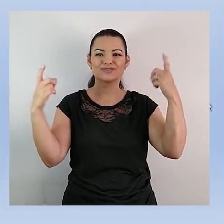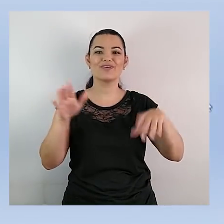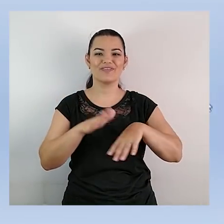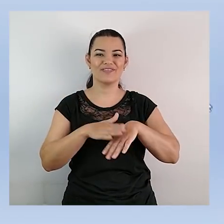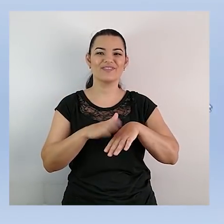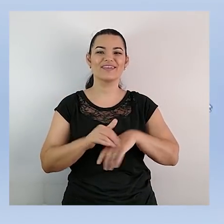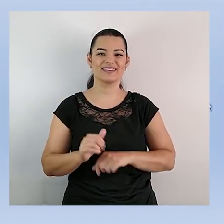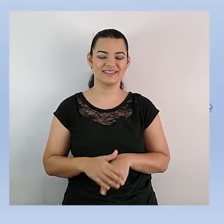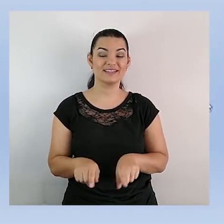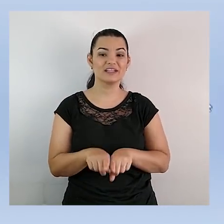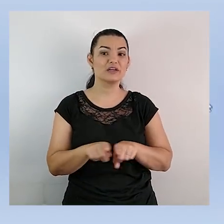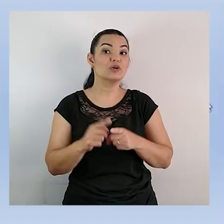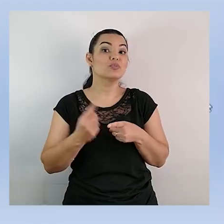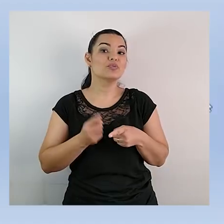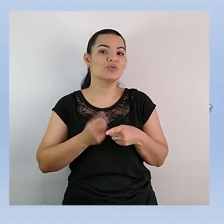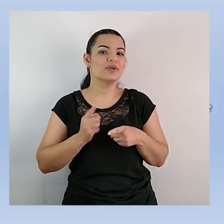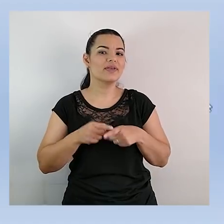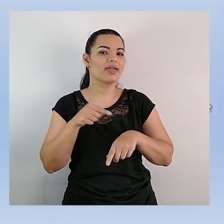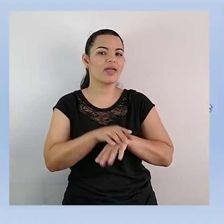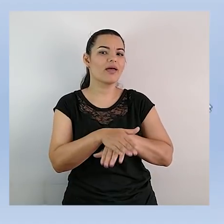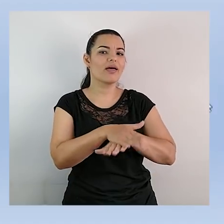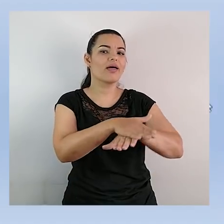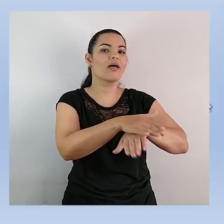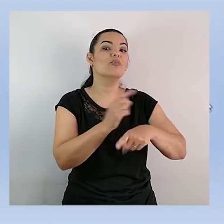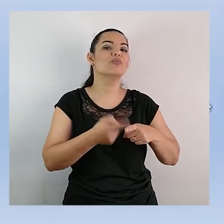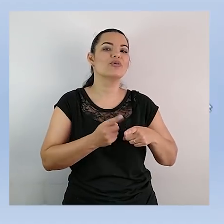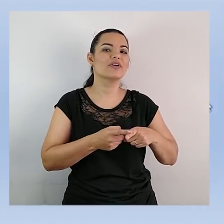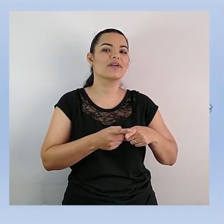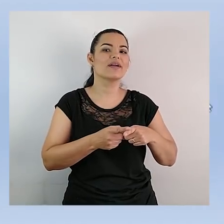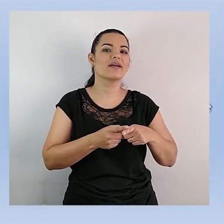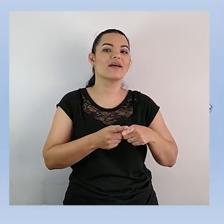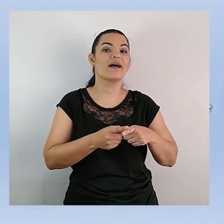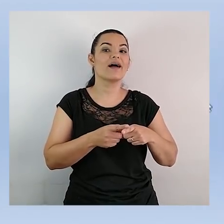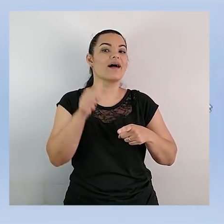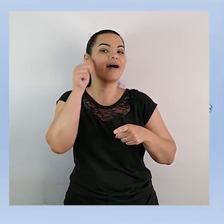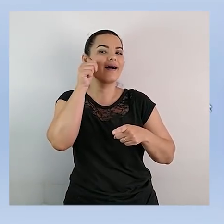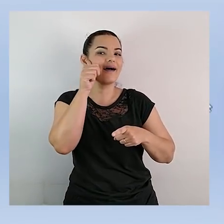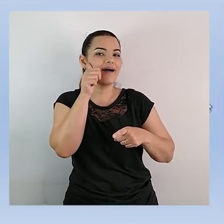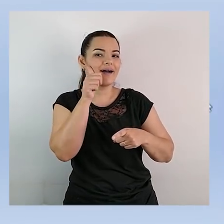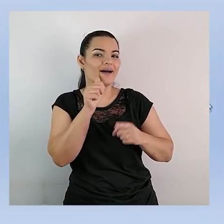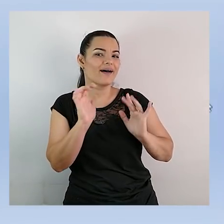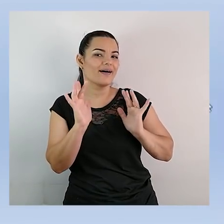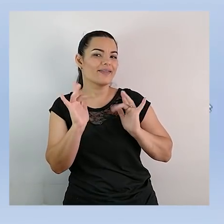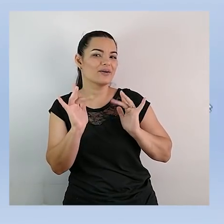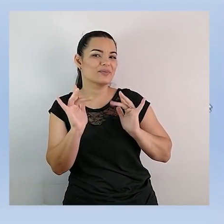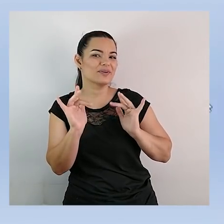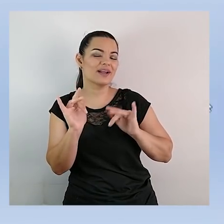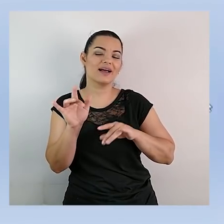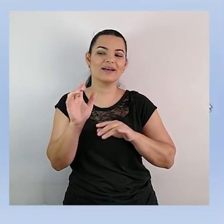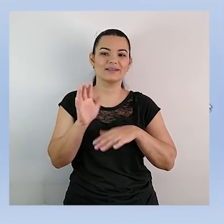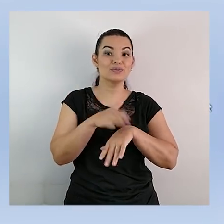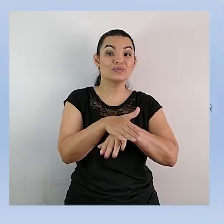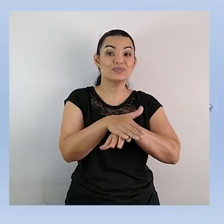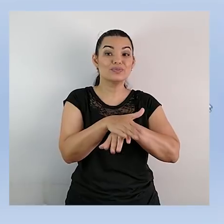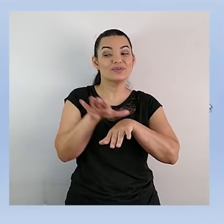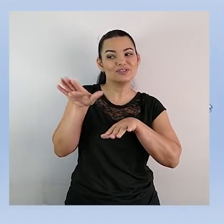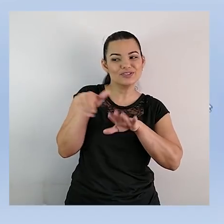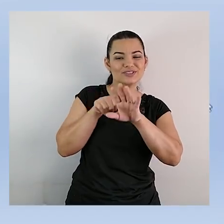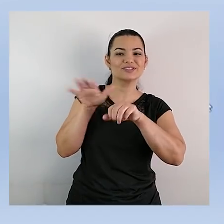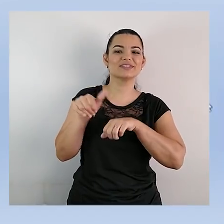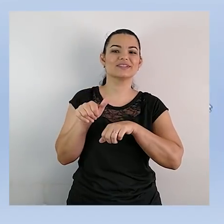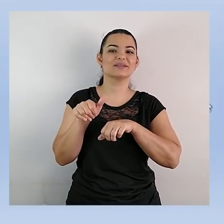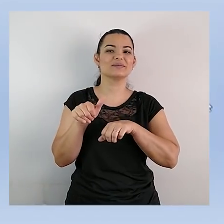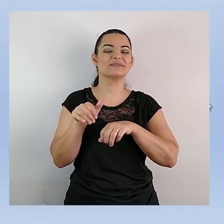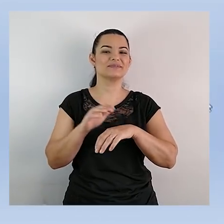vibram, elas emitem som. Eles fazem isso como um mecanismo para atrair, né, para chamar a atenção das